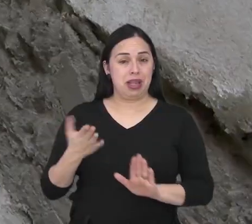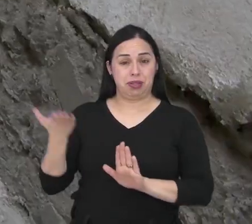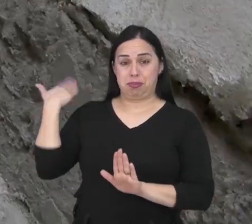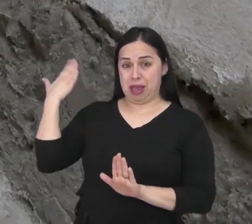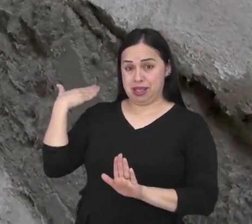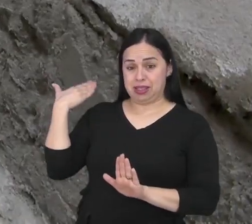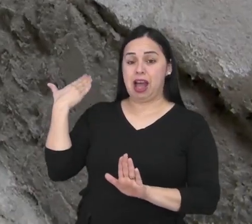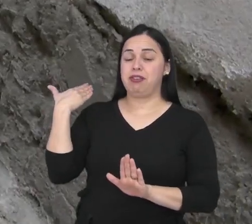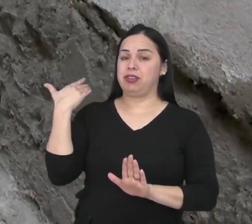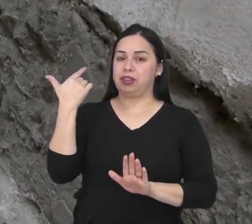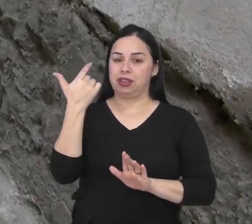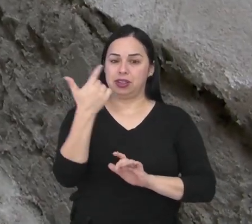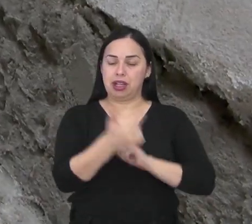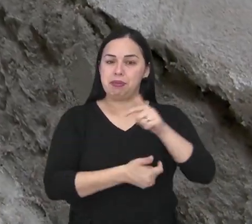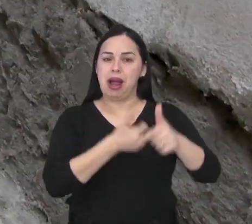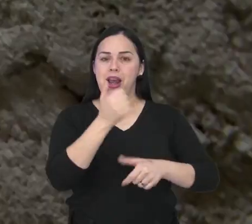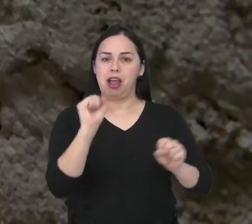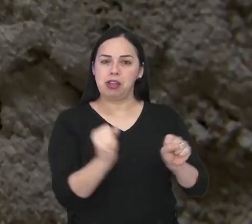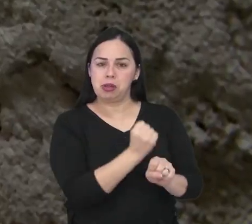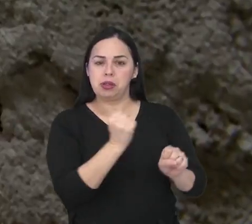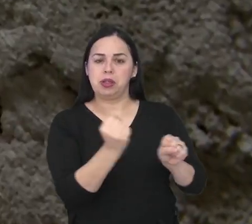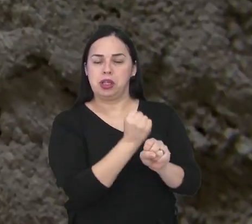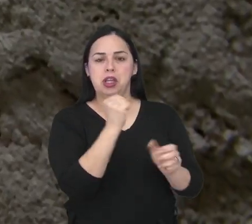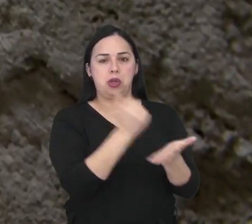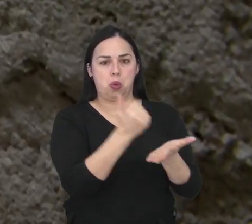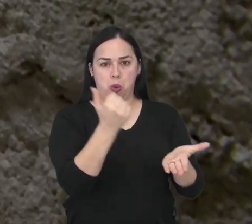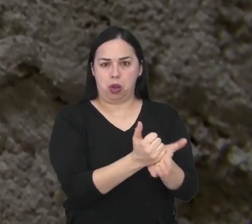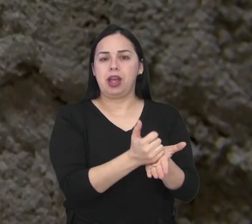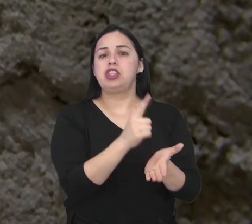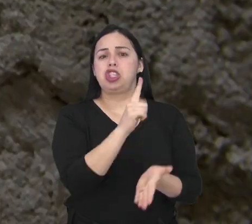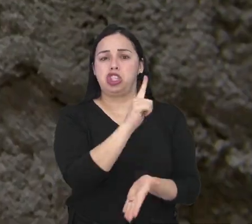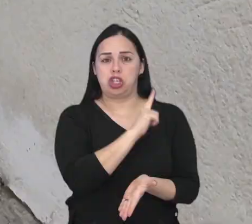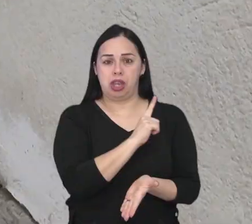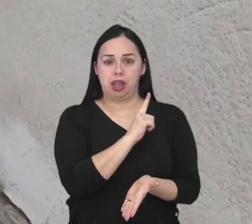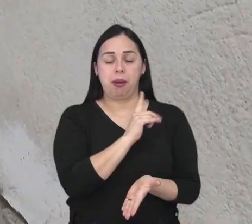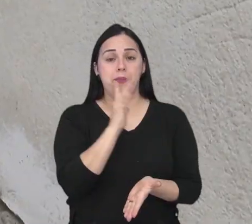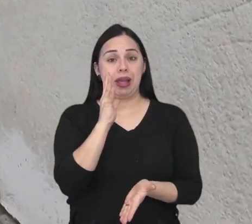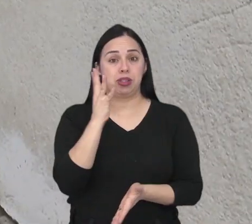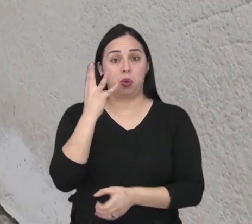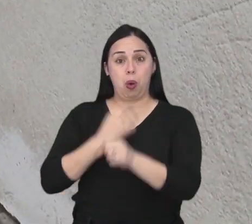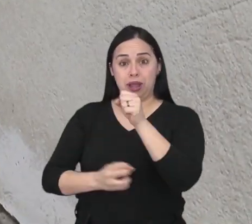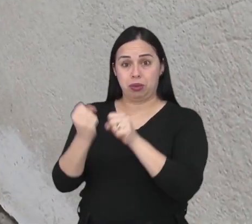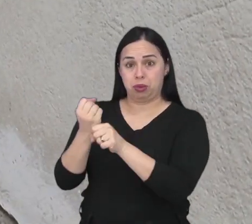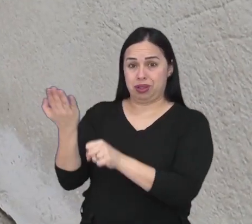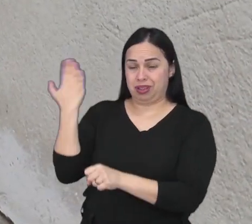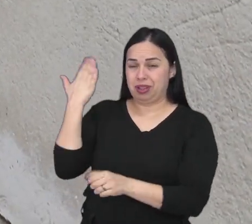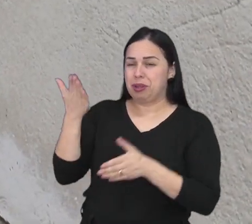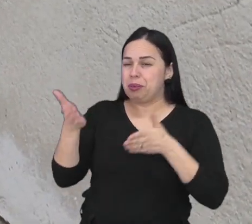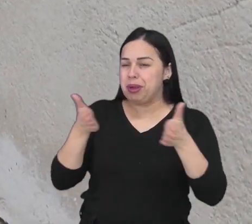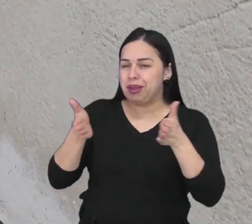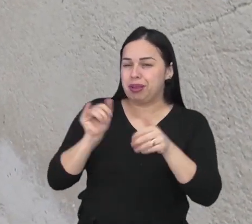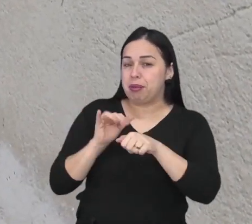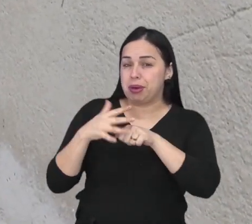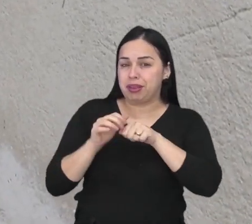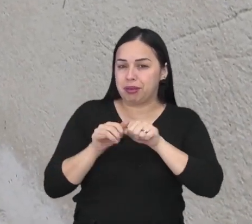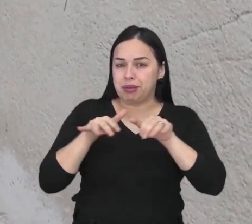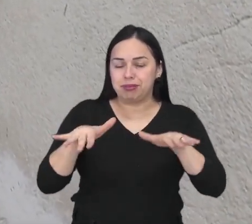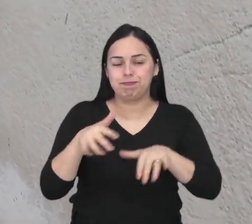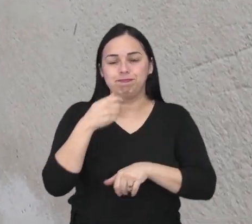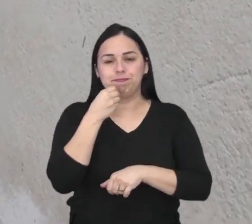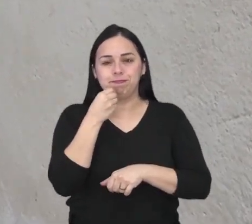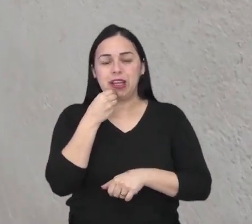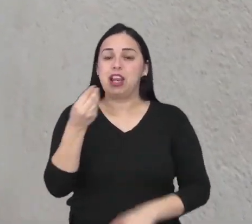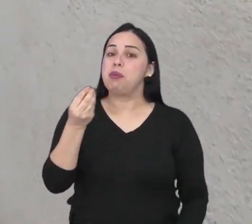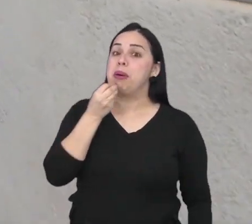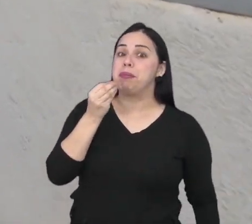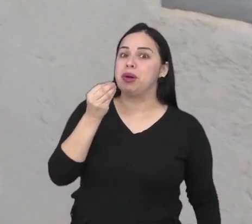assim. Antes fazia serviço em obras e tinha carteira assinada. Mas 4 anos atrás, no começo da pandemia,